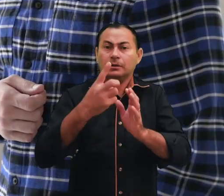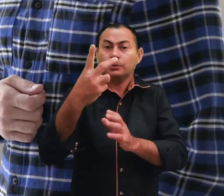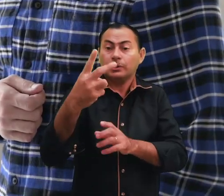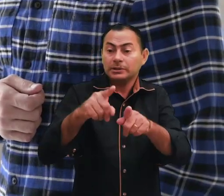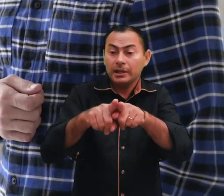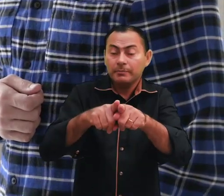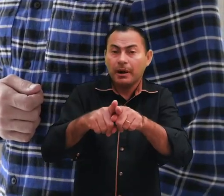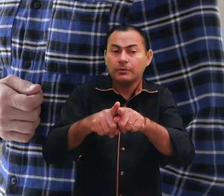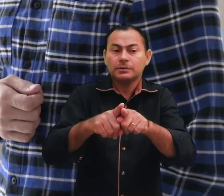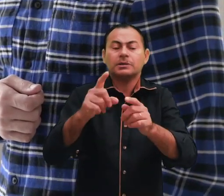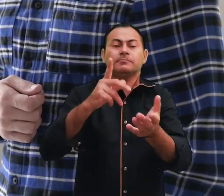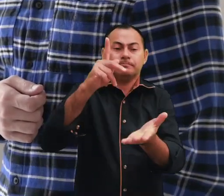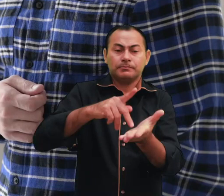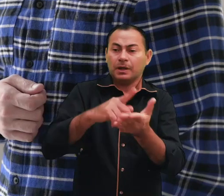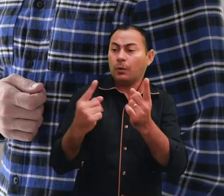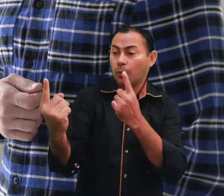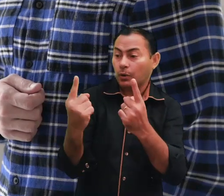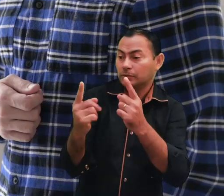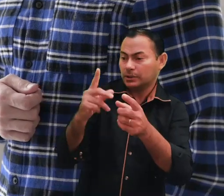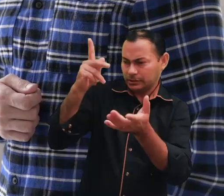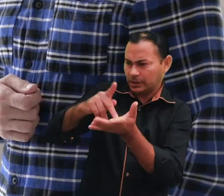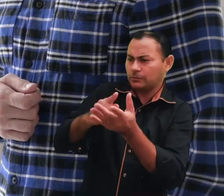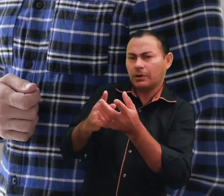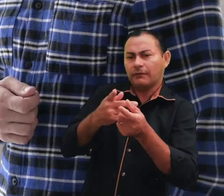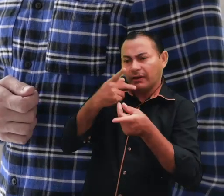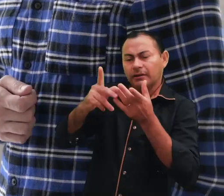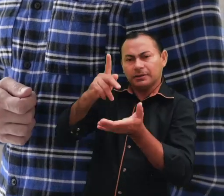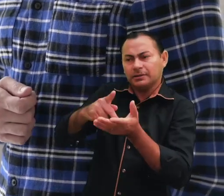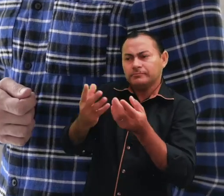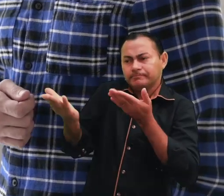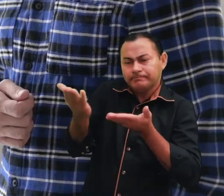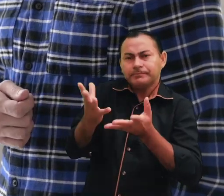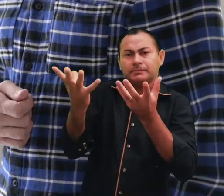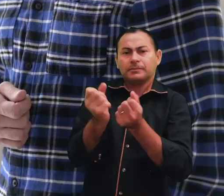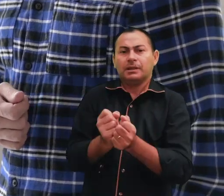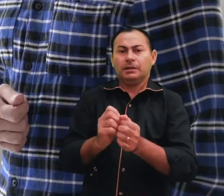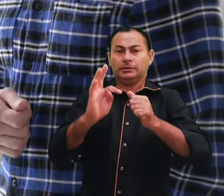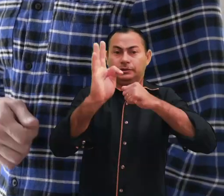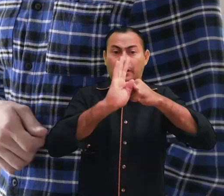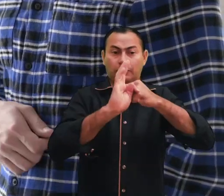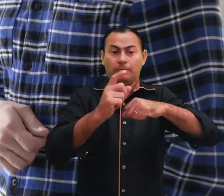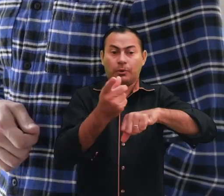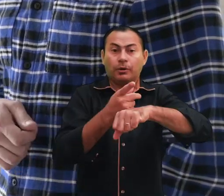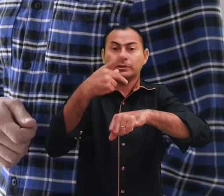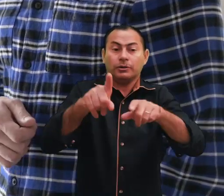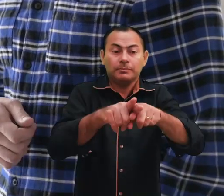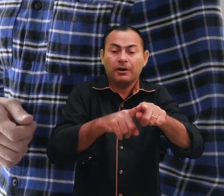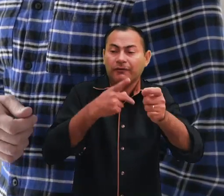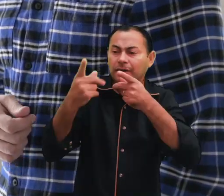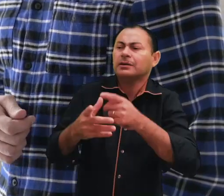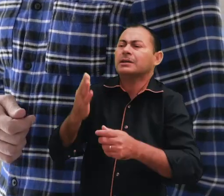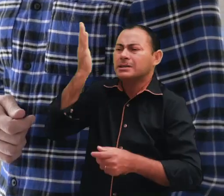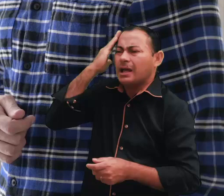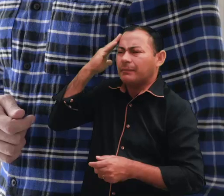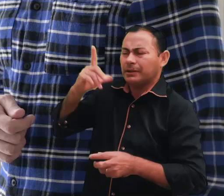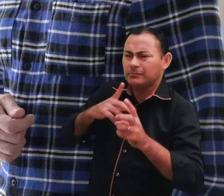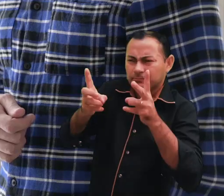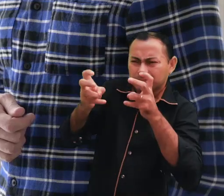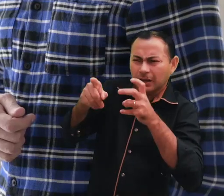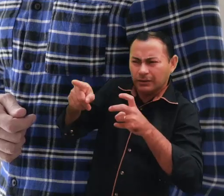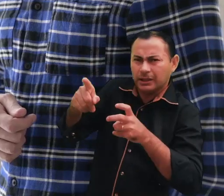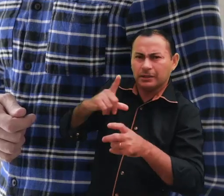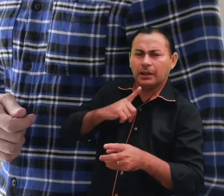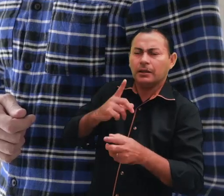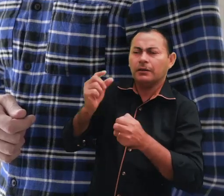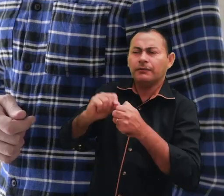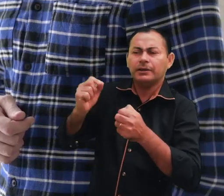dois irmãos sejam sinceros um com o outro. Tiago não está dizendo para você procurar seu irmão e dizer, sabe, tenho observado que